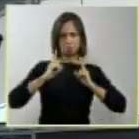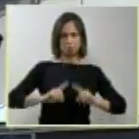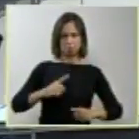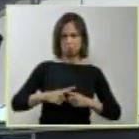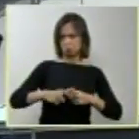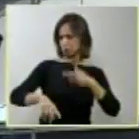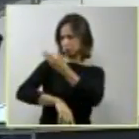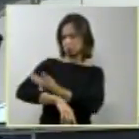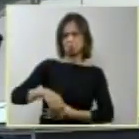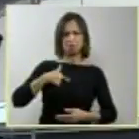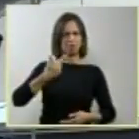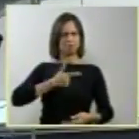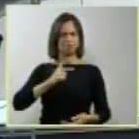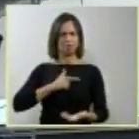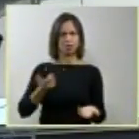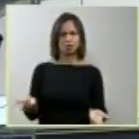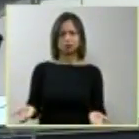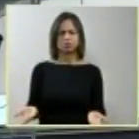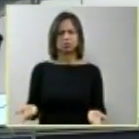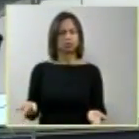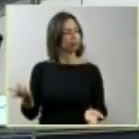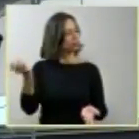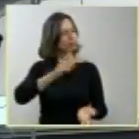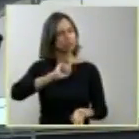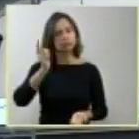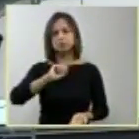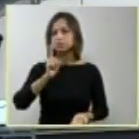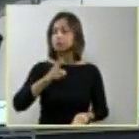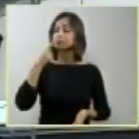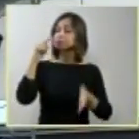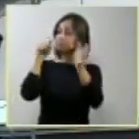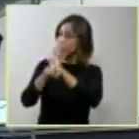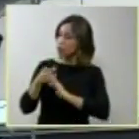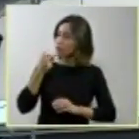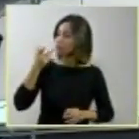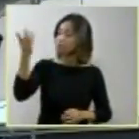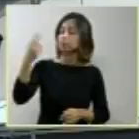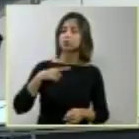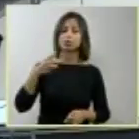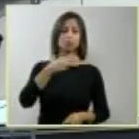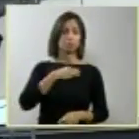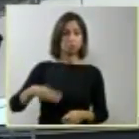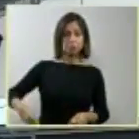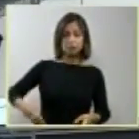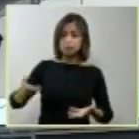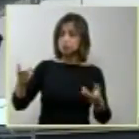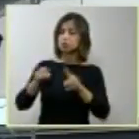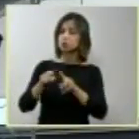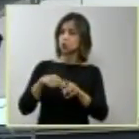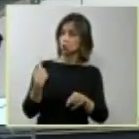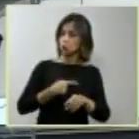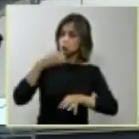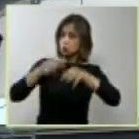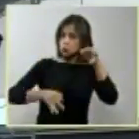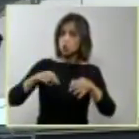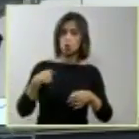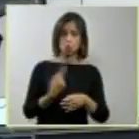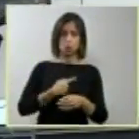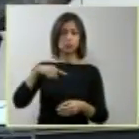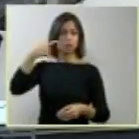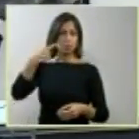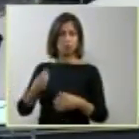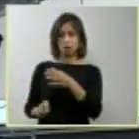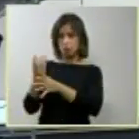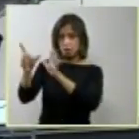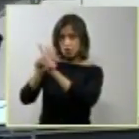só ser chocante, feio. Não! A ciência, senhor presidente, e a justiça, e nós, legisladores, temos que trabalhar pela vida para garantir